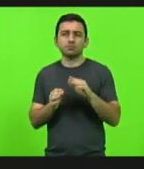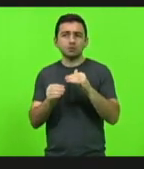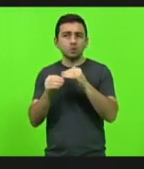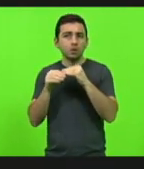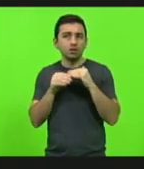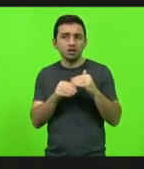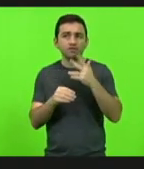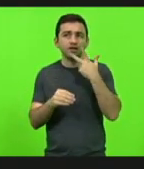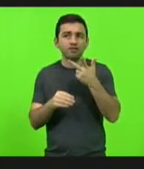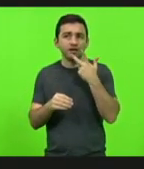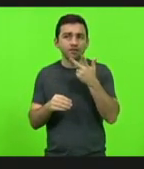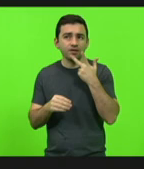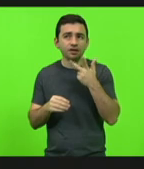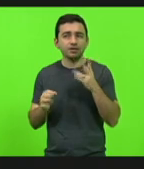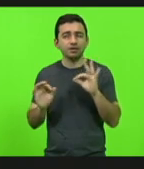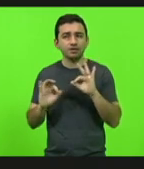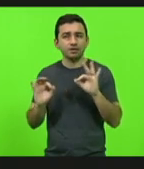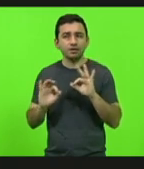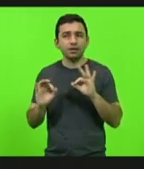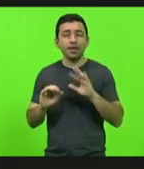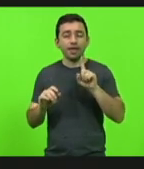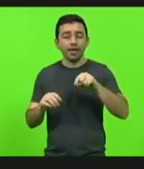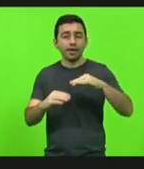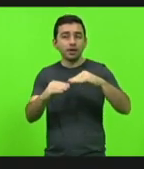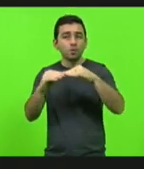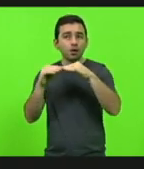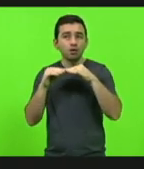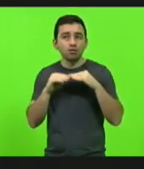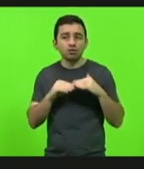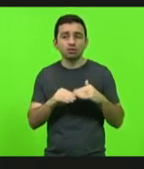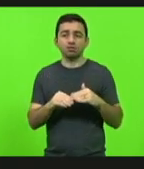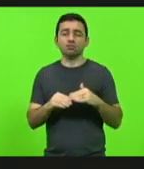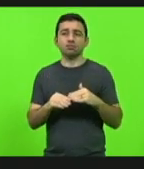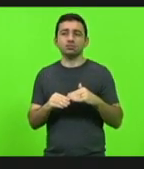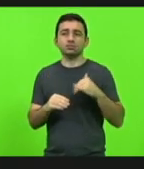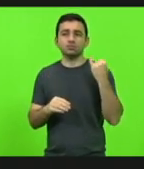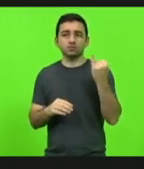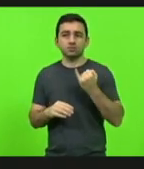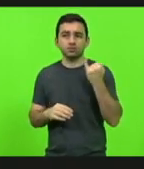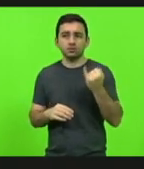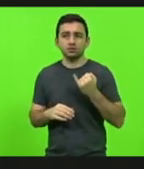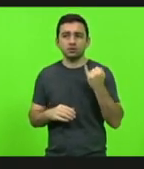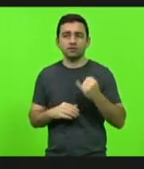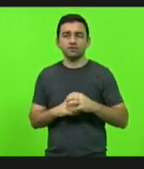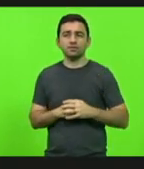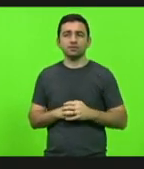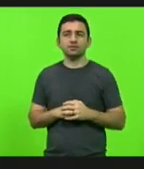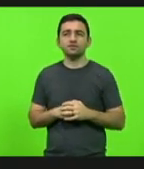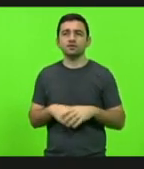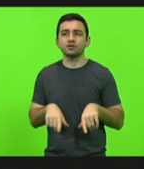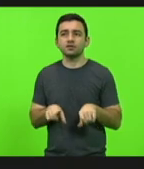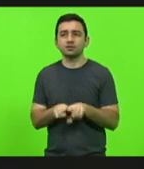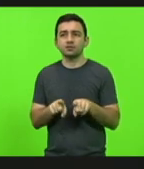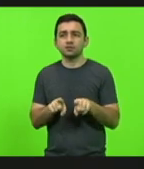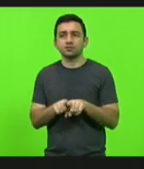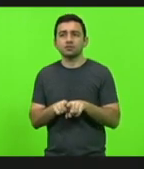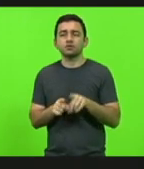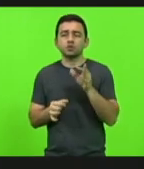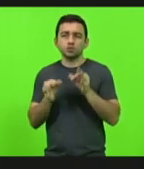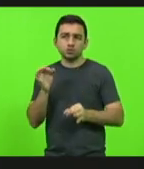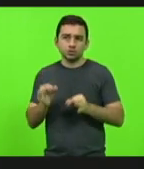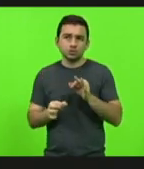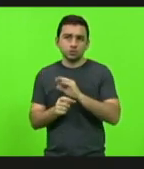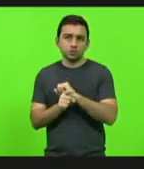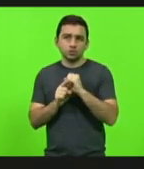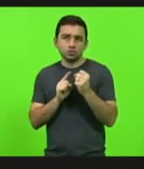e sim a questão da Equidade ou seja Equidade social ou justiça social